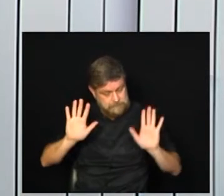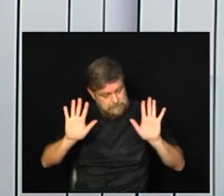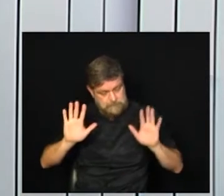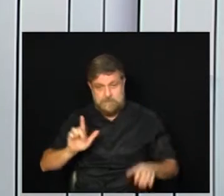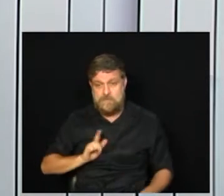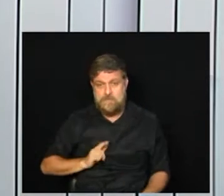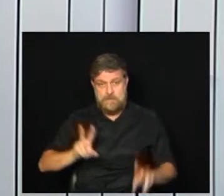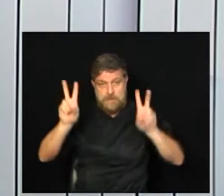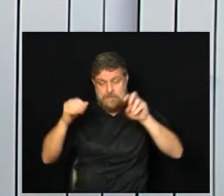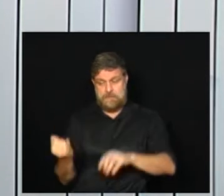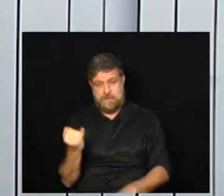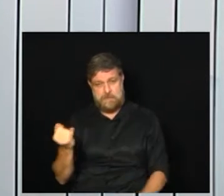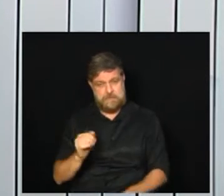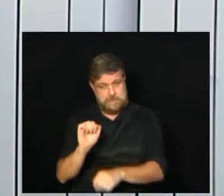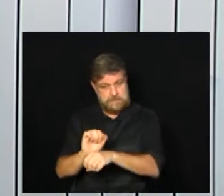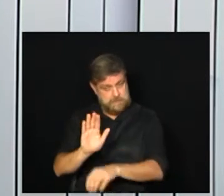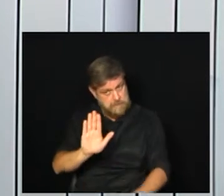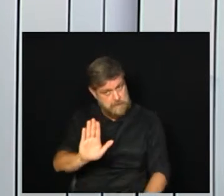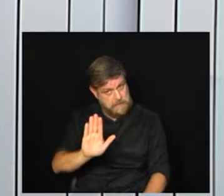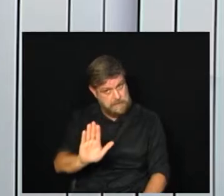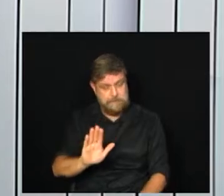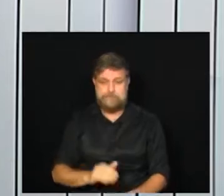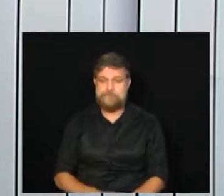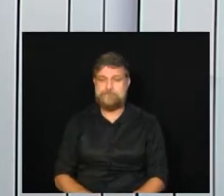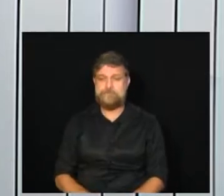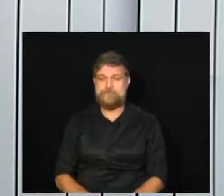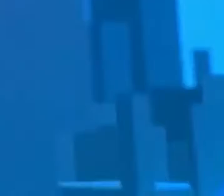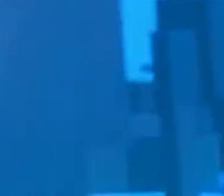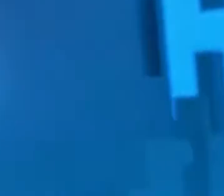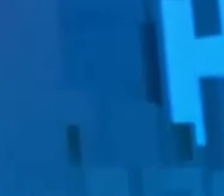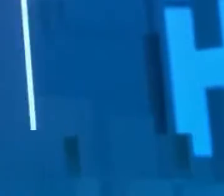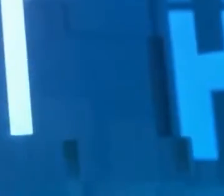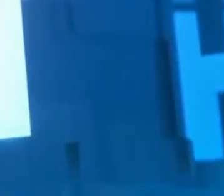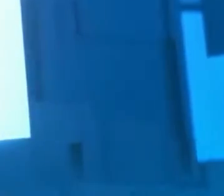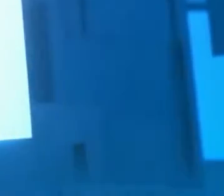assunto importantíssimo, não saia daí.